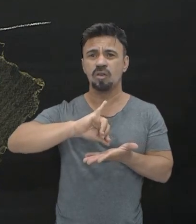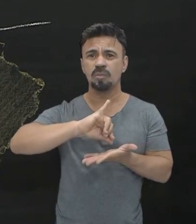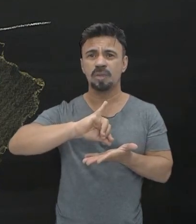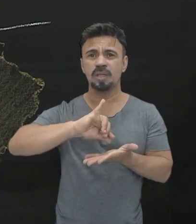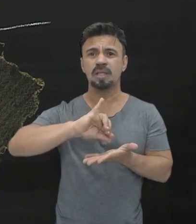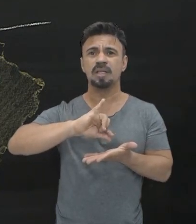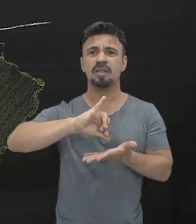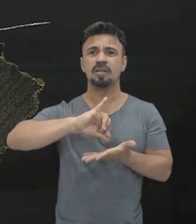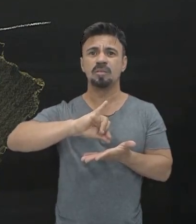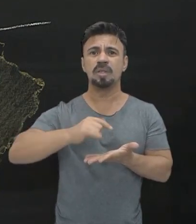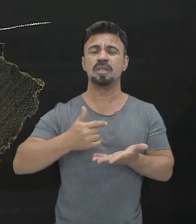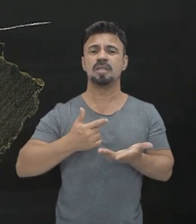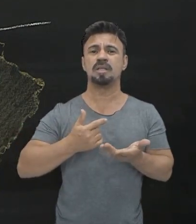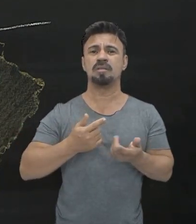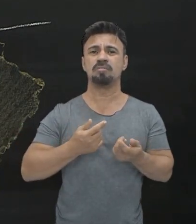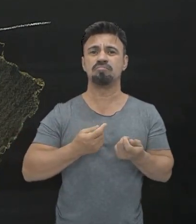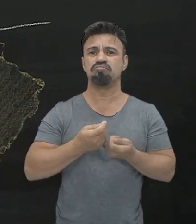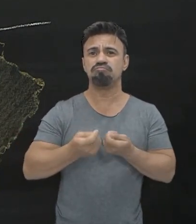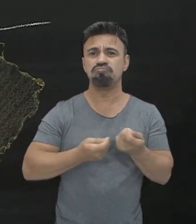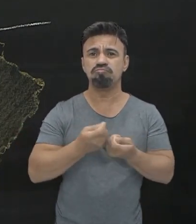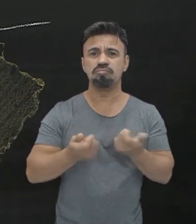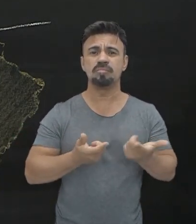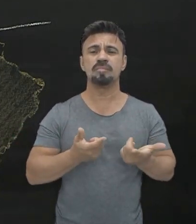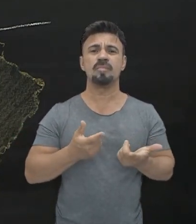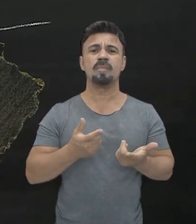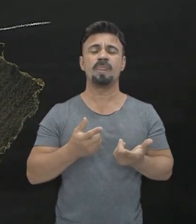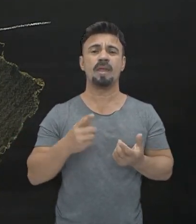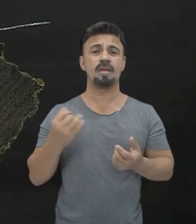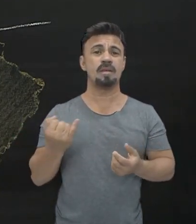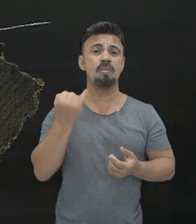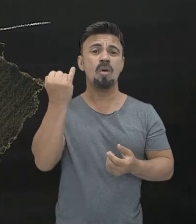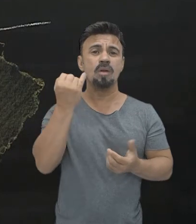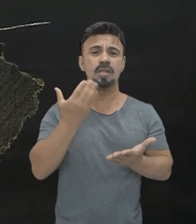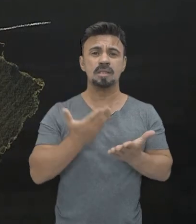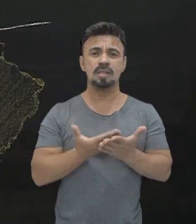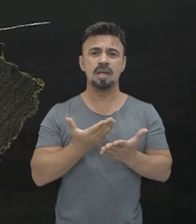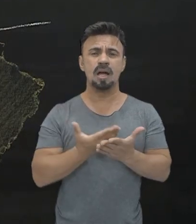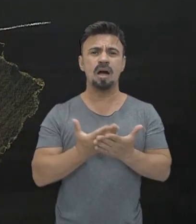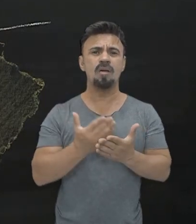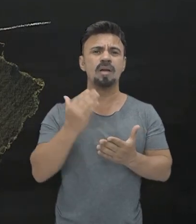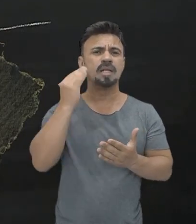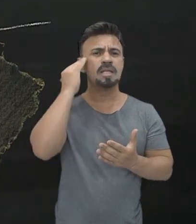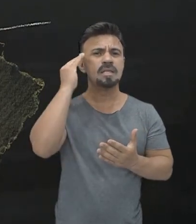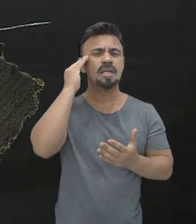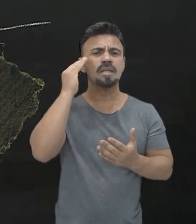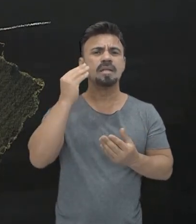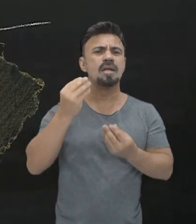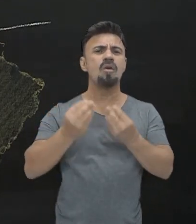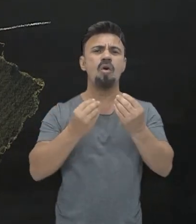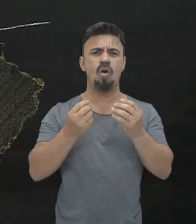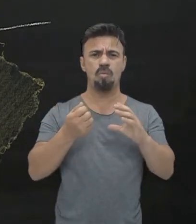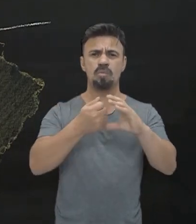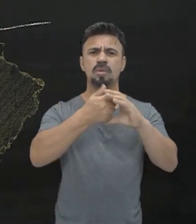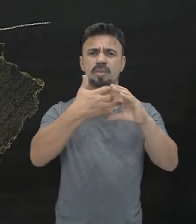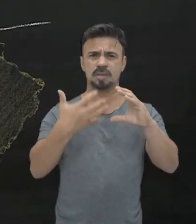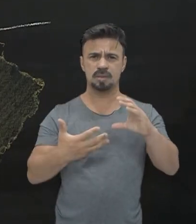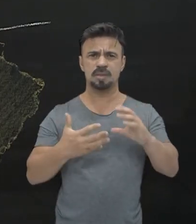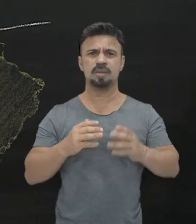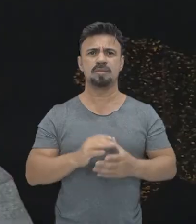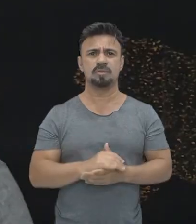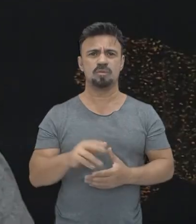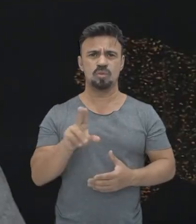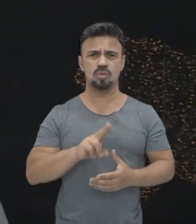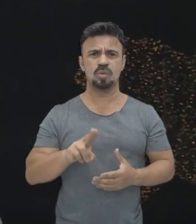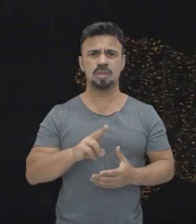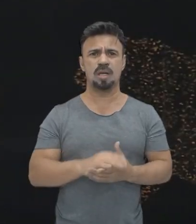sociedade, de atividade econômica. Por isso a importância dessa aula de tentar entender esses critérios a serem utilizados aqui.